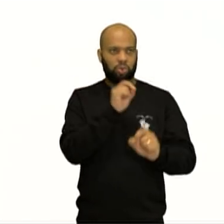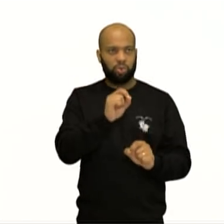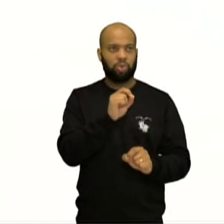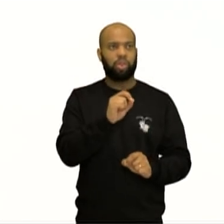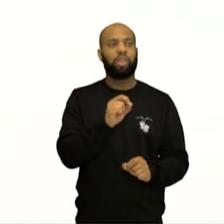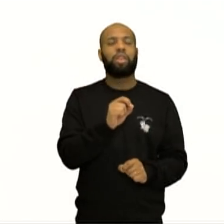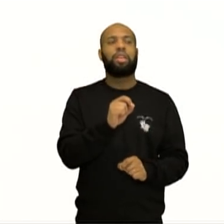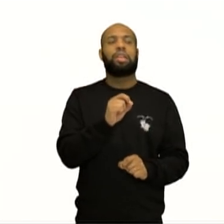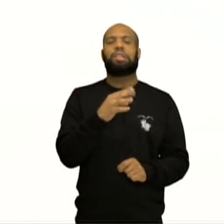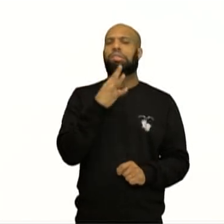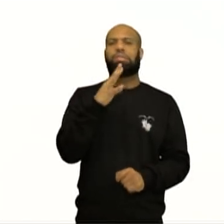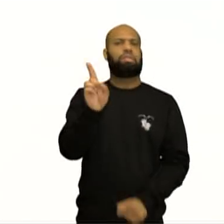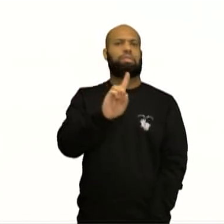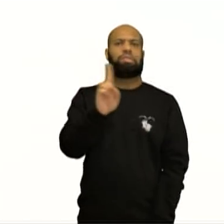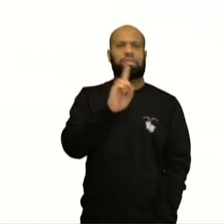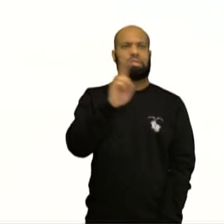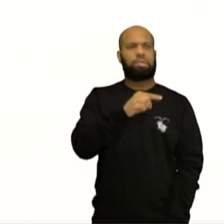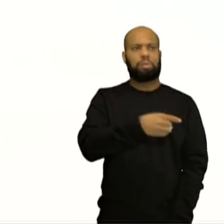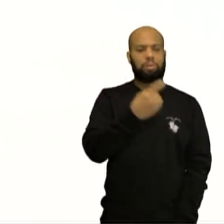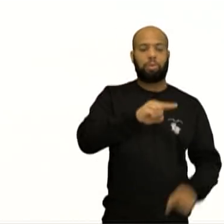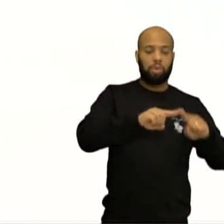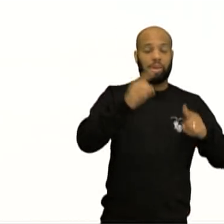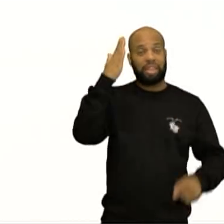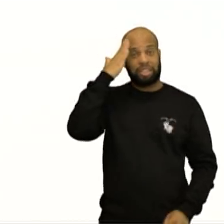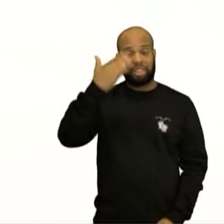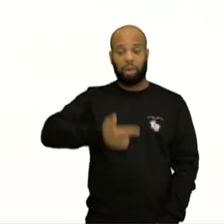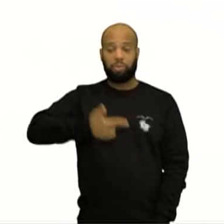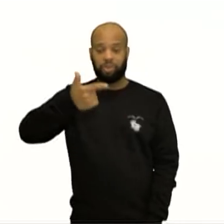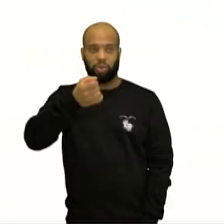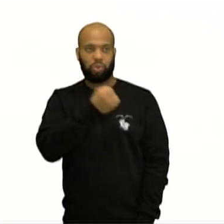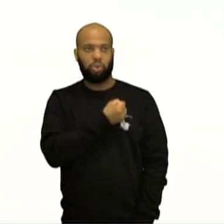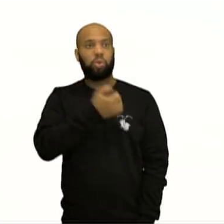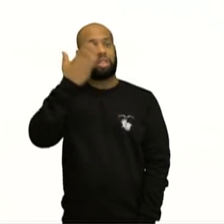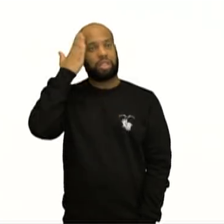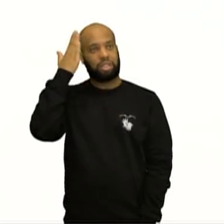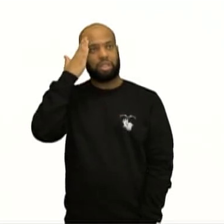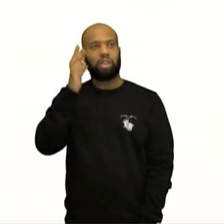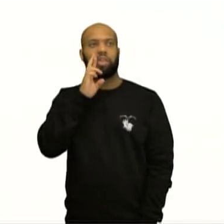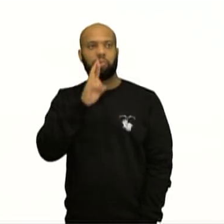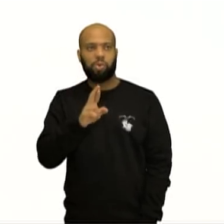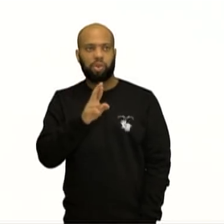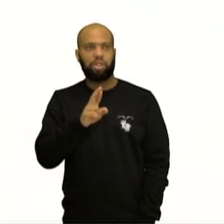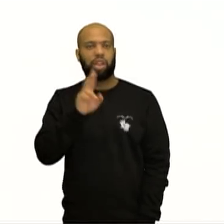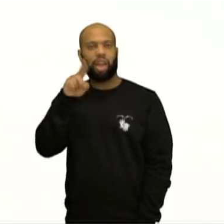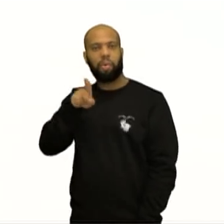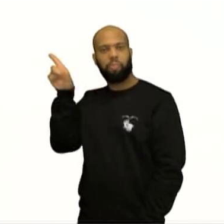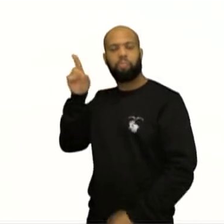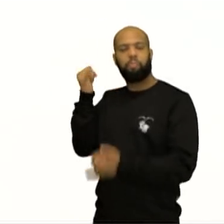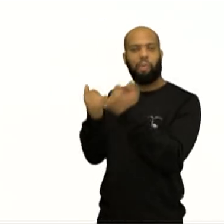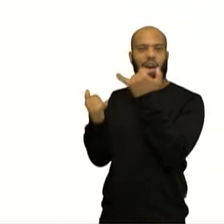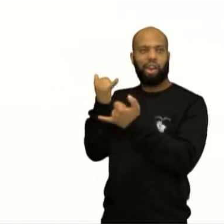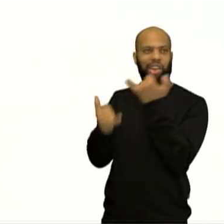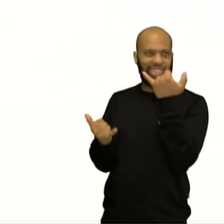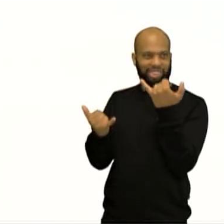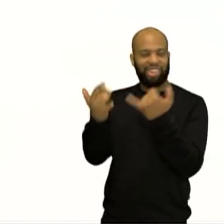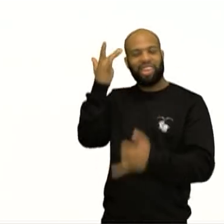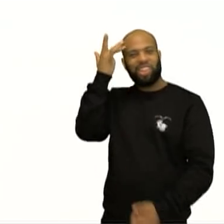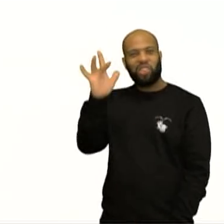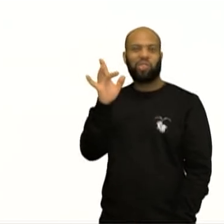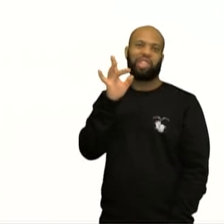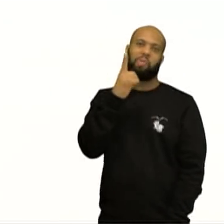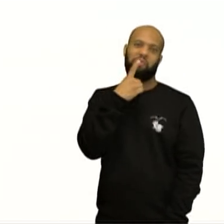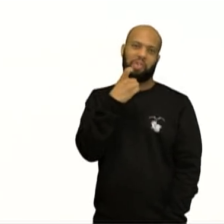gente não conhece o primeiro, conhece o segundo e sabe a resposta. É uma situação parecida com essa. Não